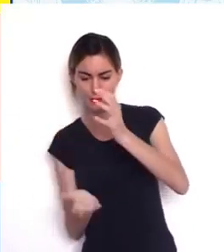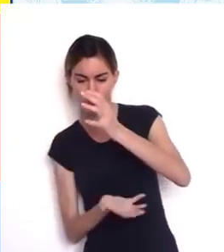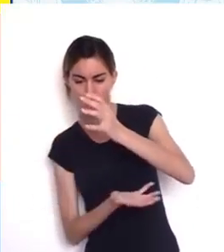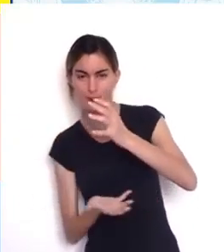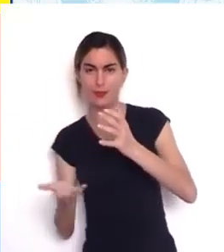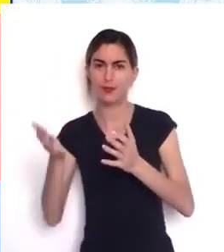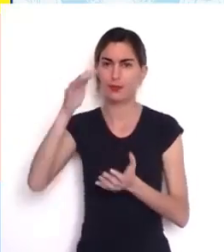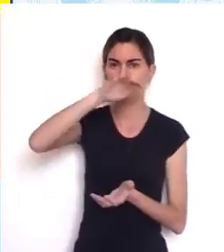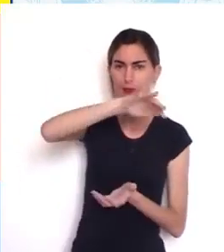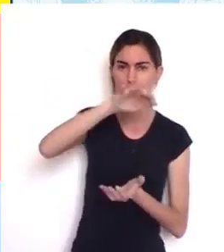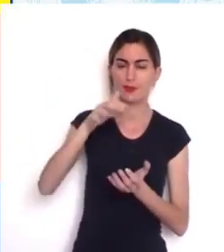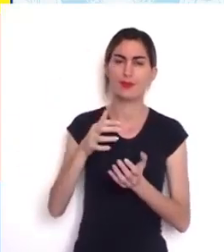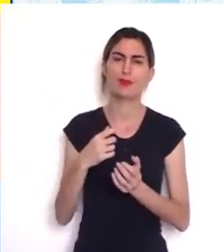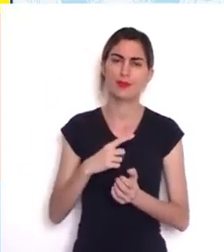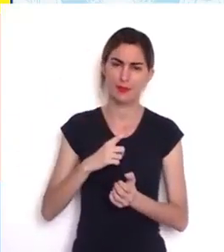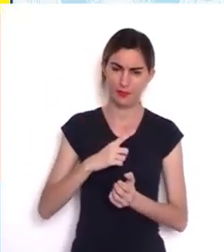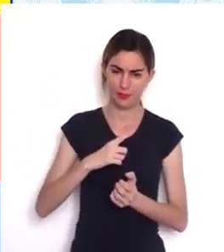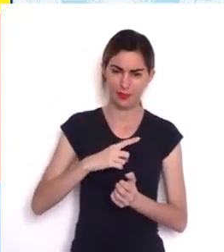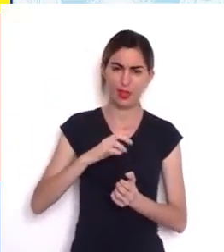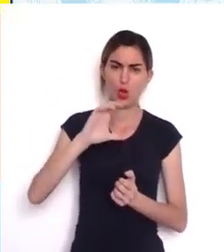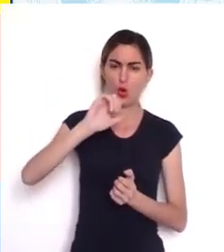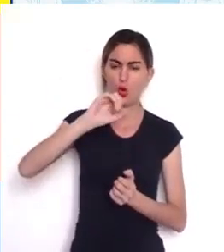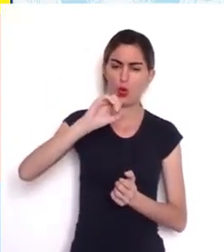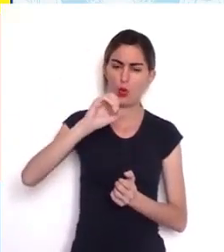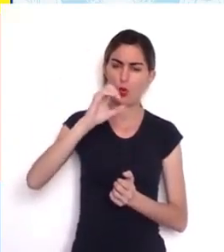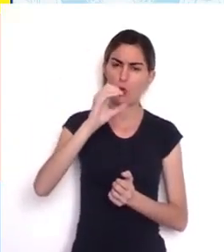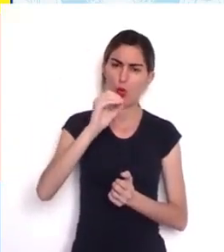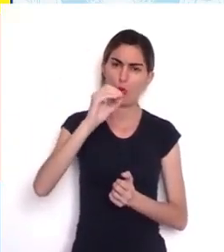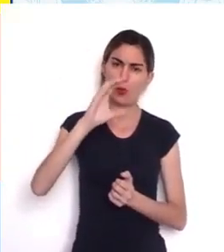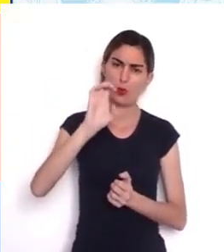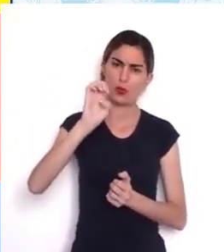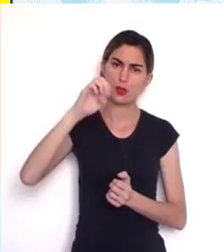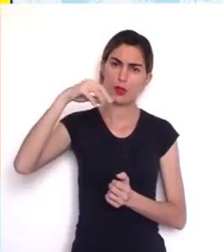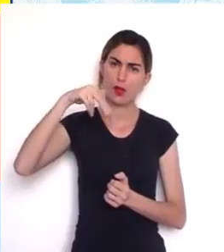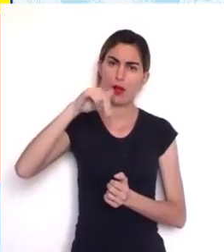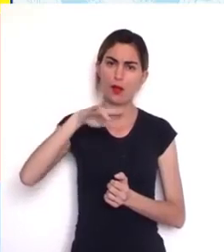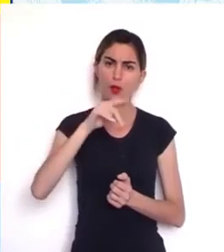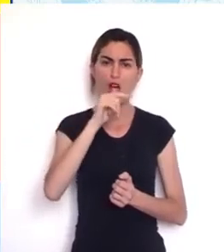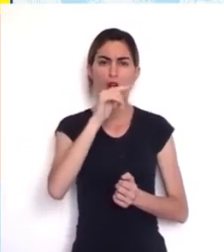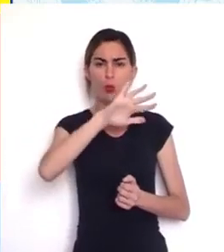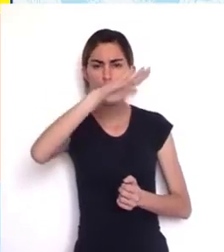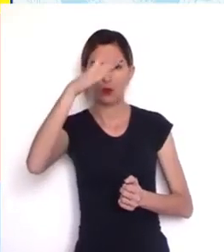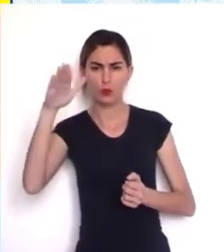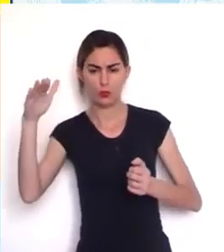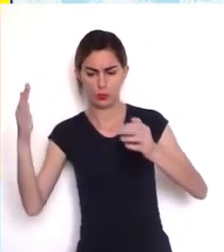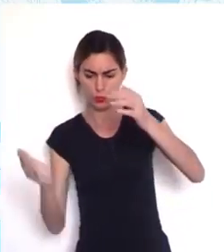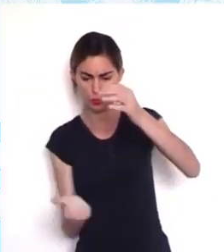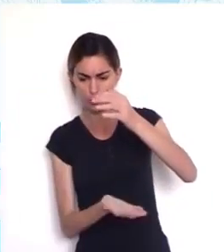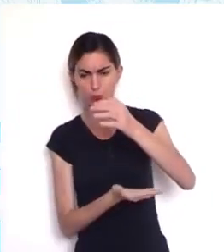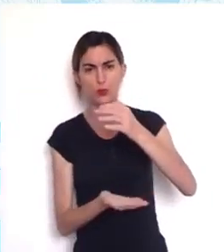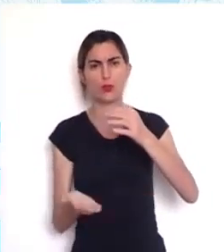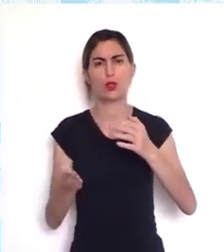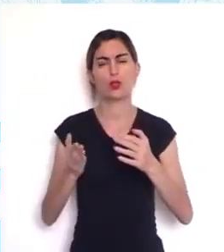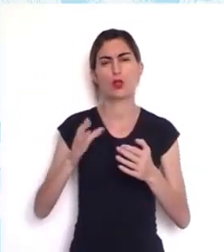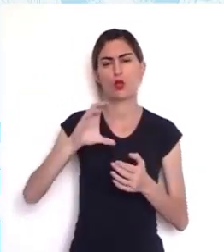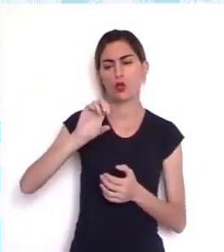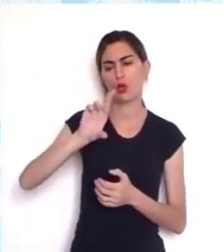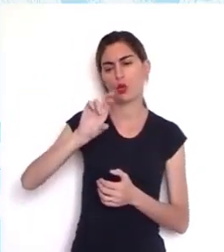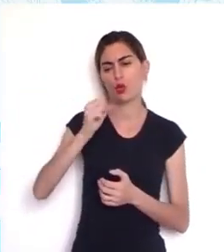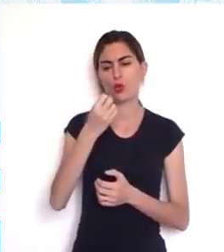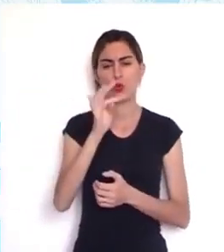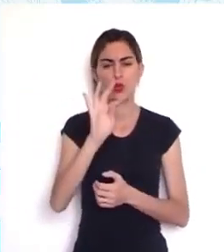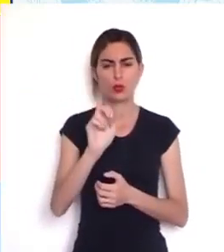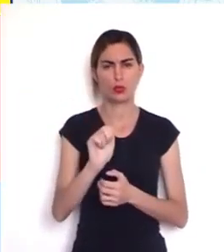a oceânica, que está ali no oceano abaixo, né, das águas do mar. Se falando da